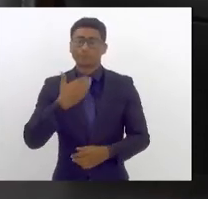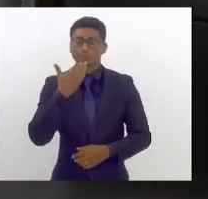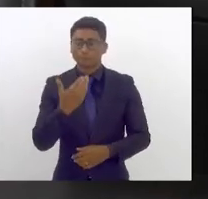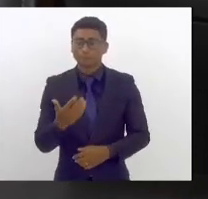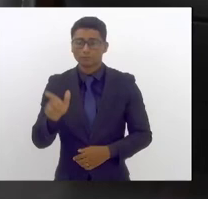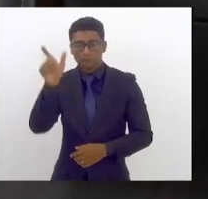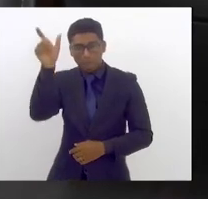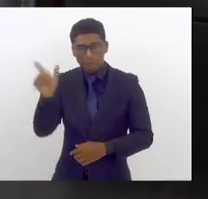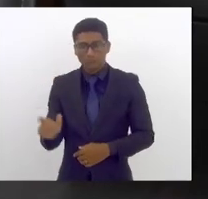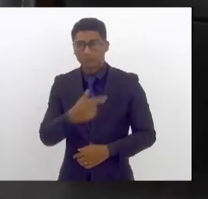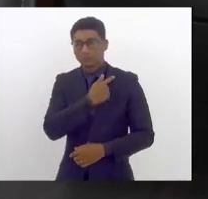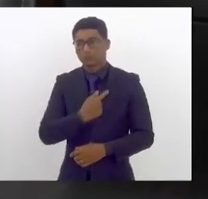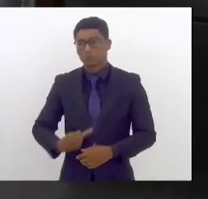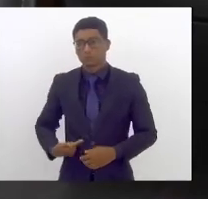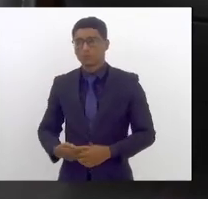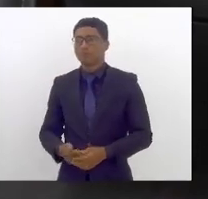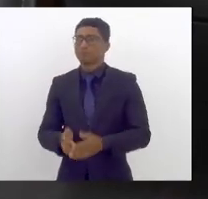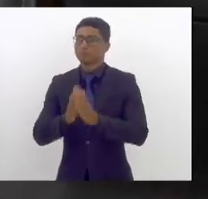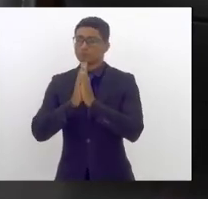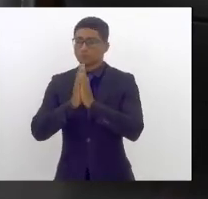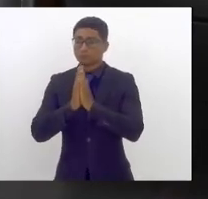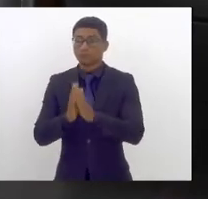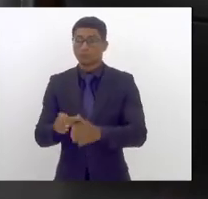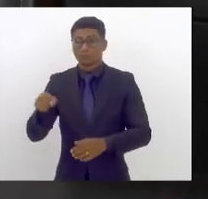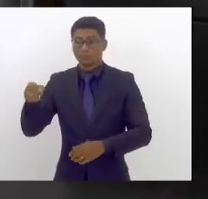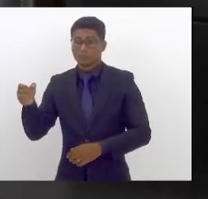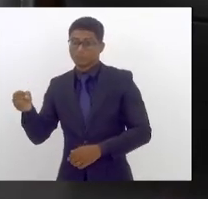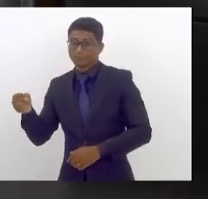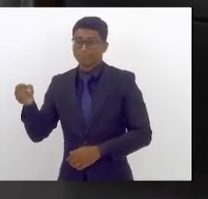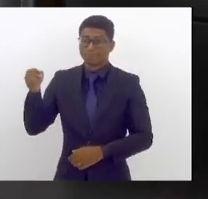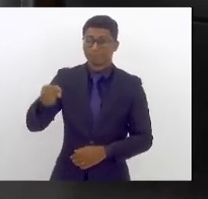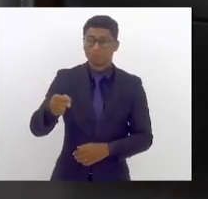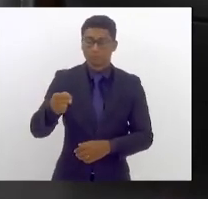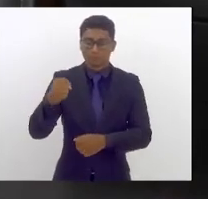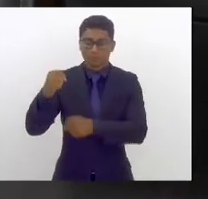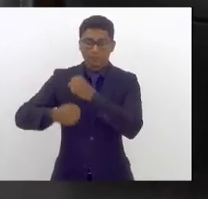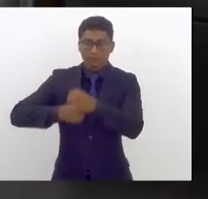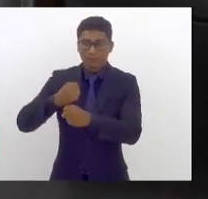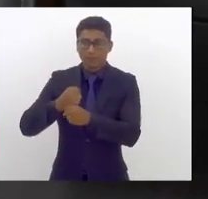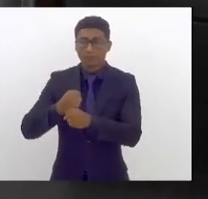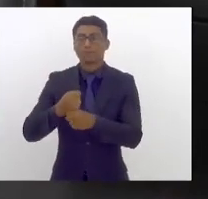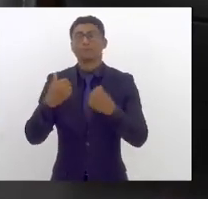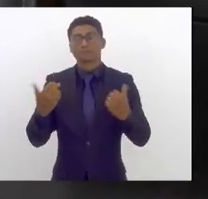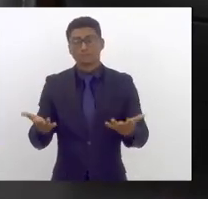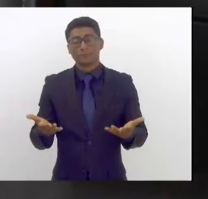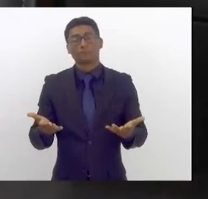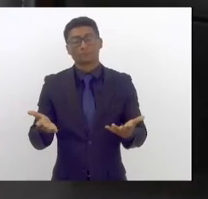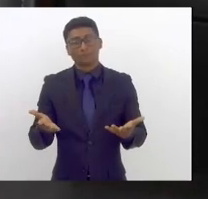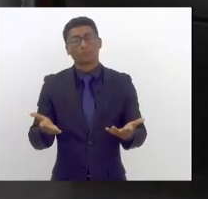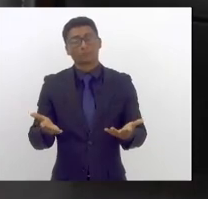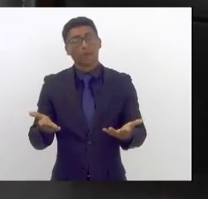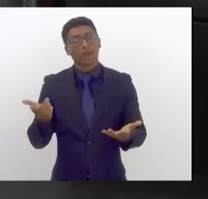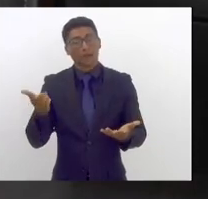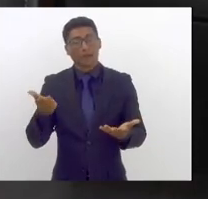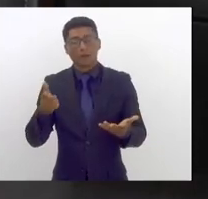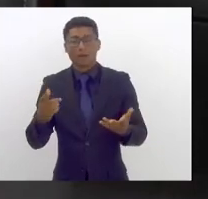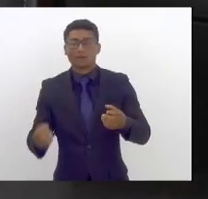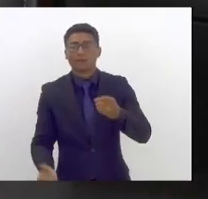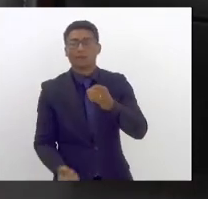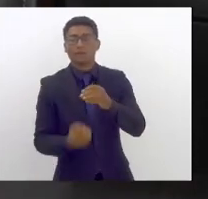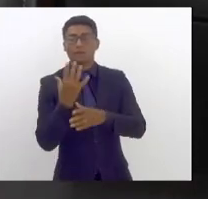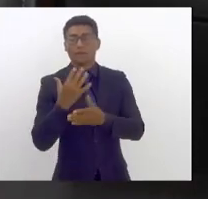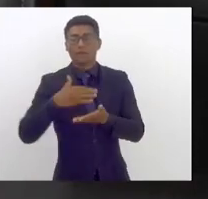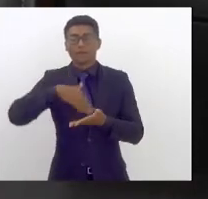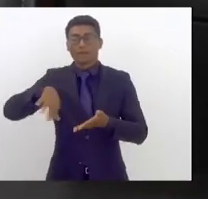Claudio de Castro que assim que assumir o próximo mandato que a gente possa ter a tão sonhada Secretaria de mulheres